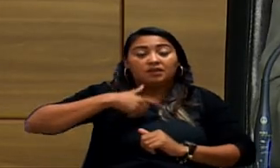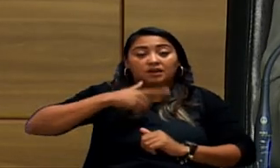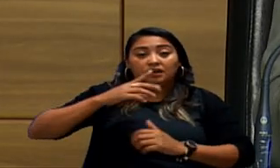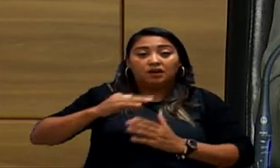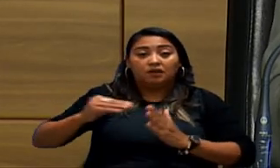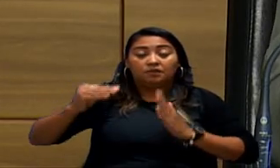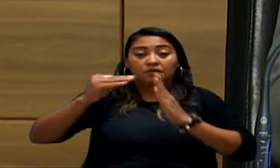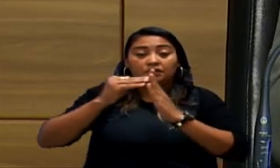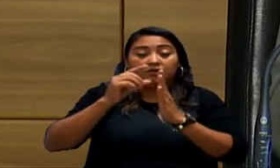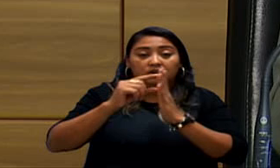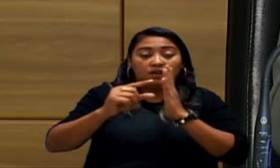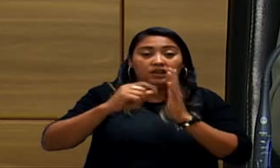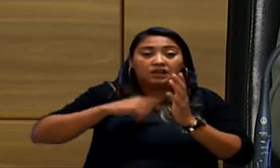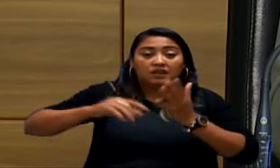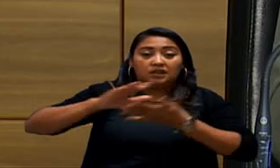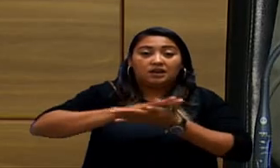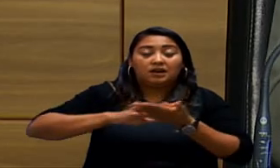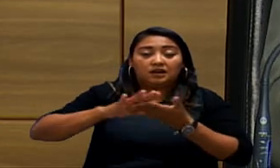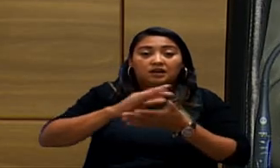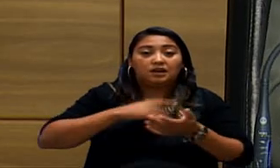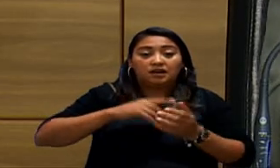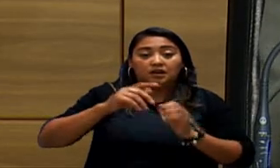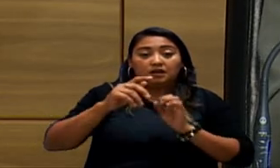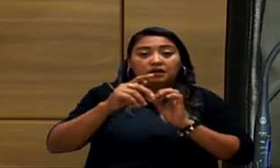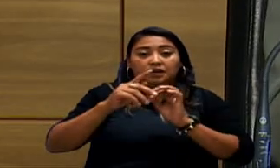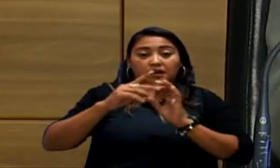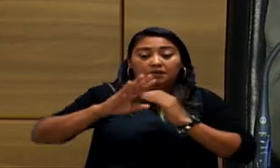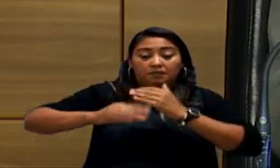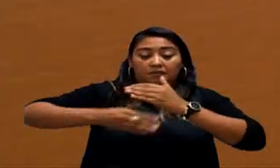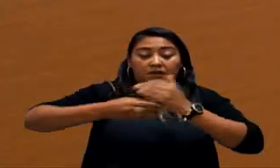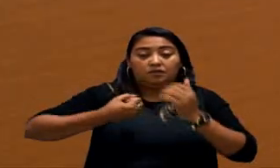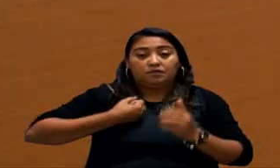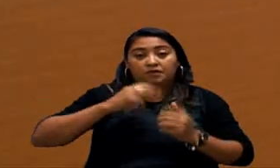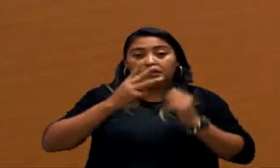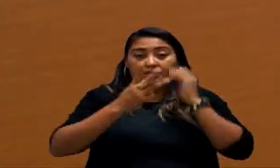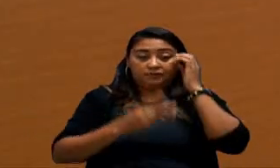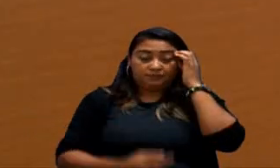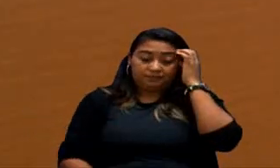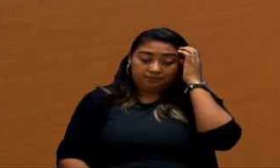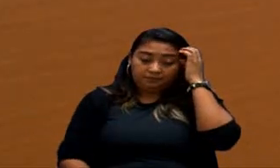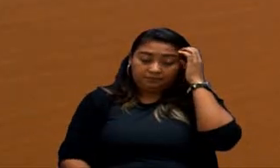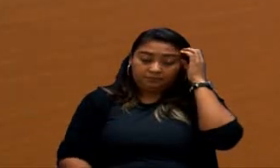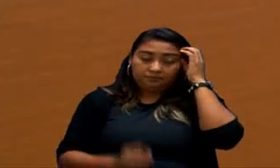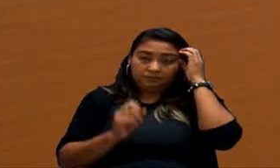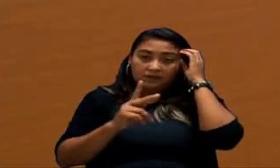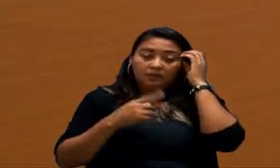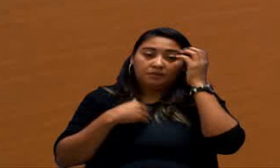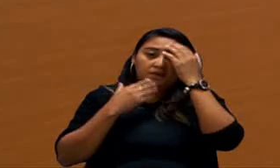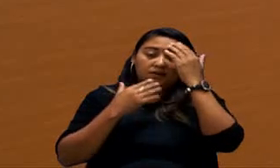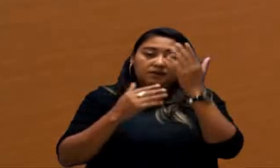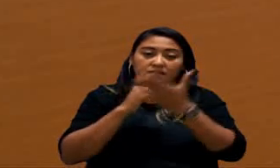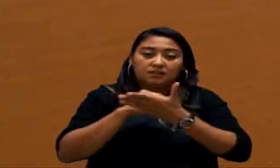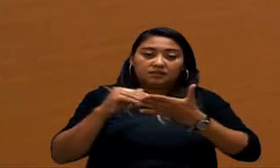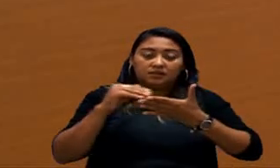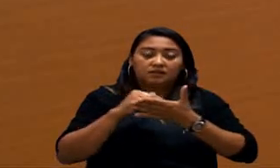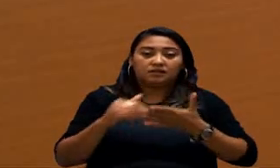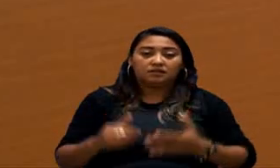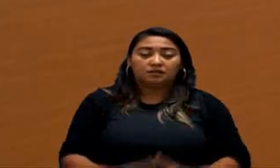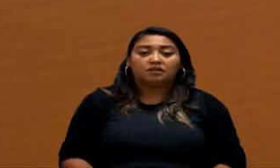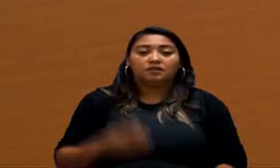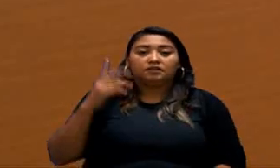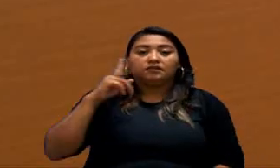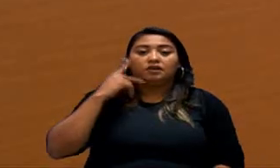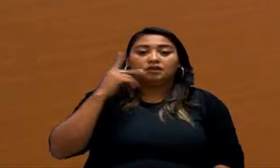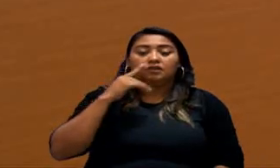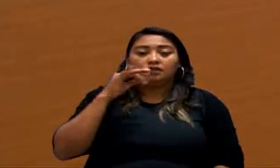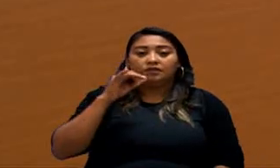ressalva acima, nada a opor à emenda número 3. Ok. Obrigado, secretário. O vereador